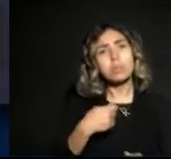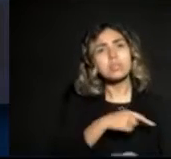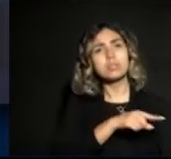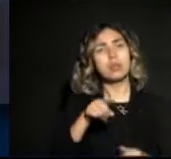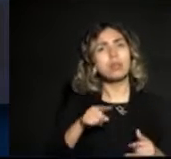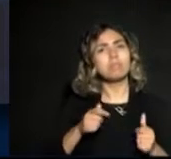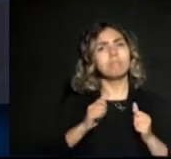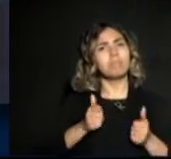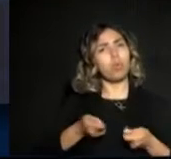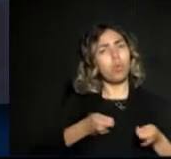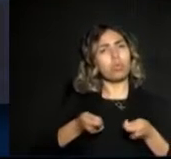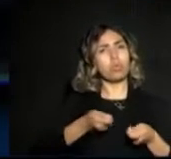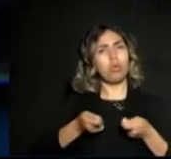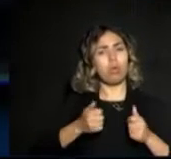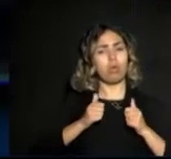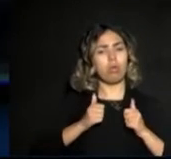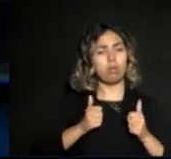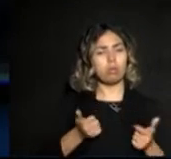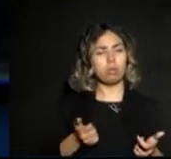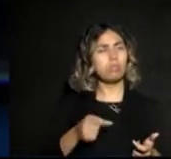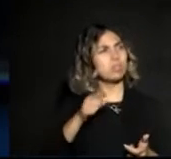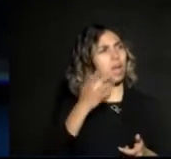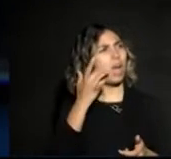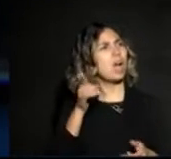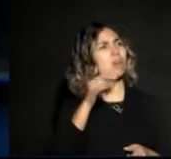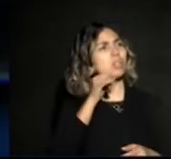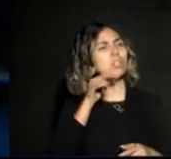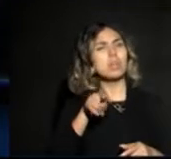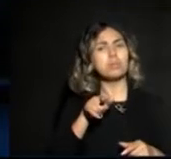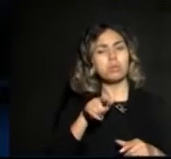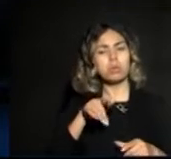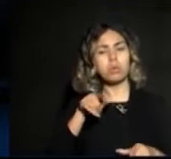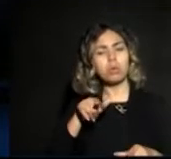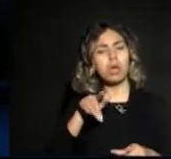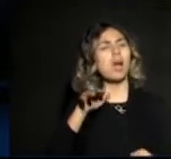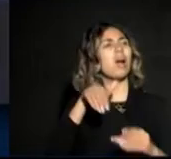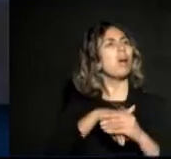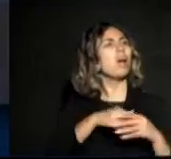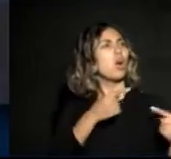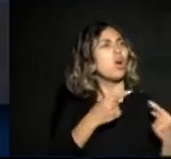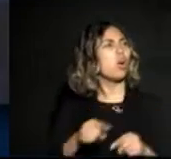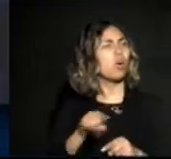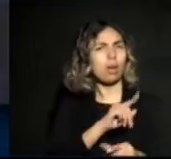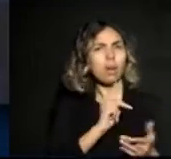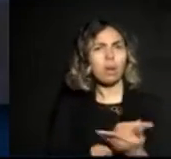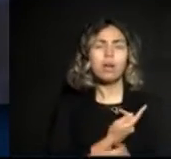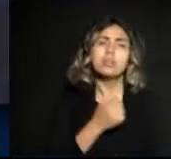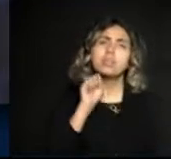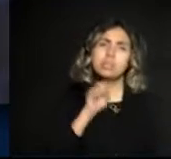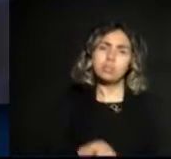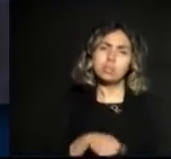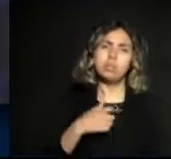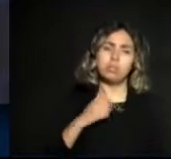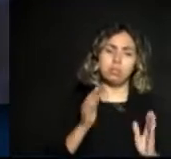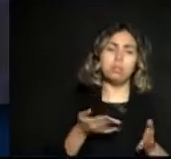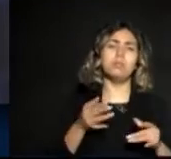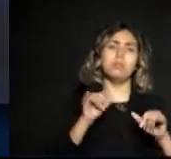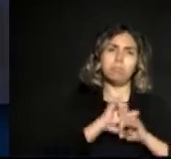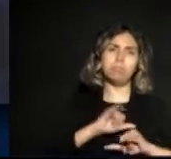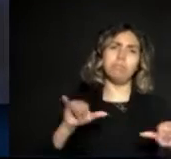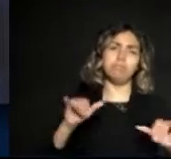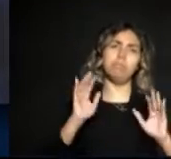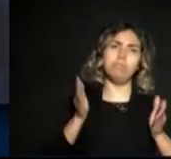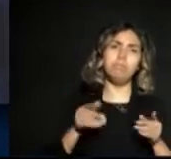conter a todos tem que separar se aquele erra quando ataca bonita pessoalmente já disse a ele já pedi já falei